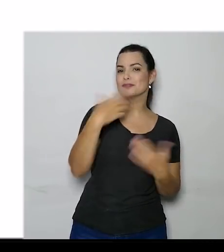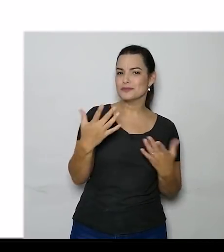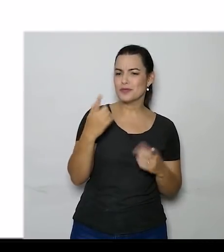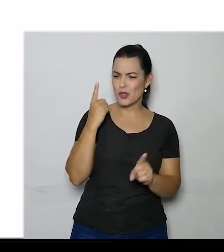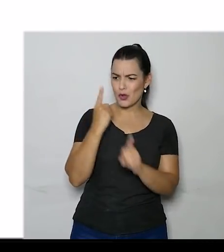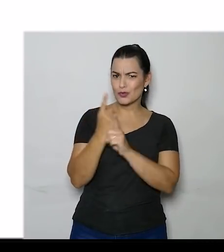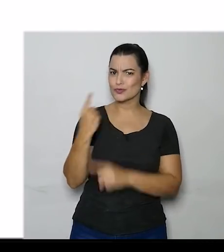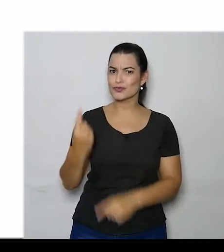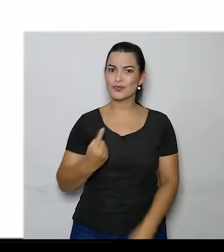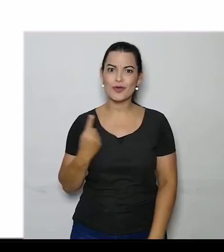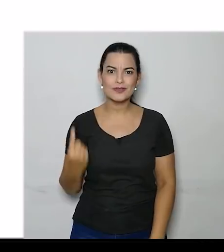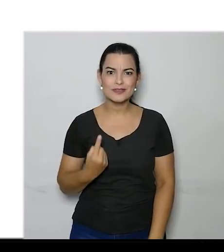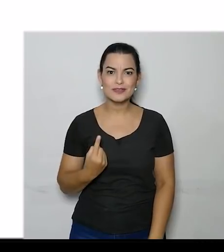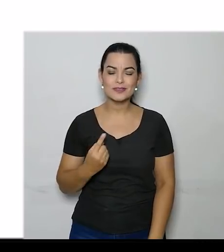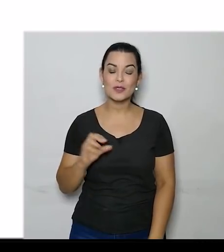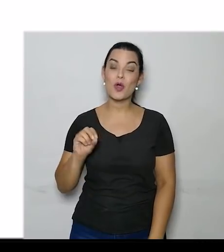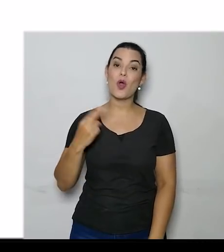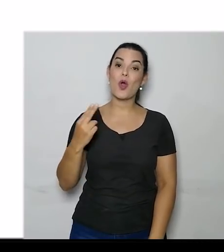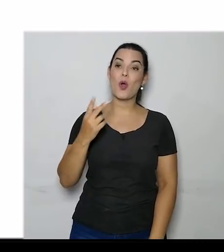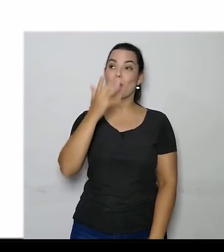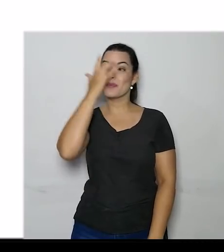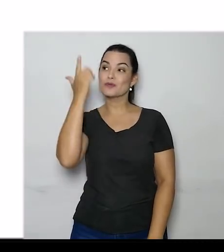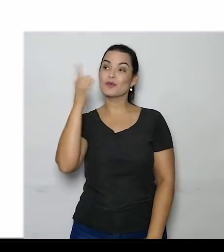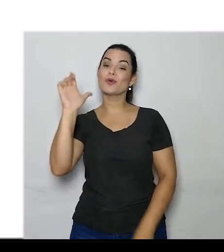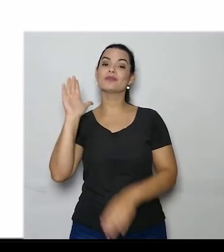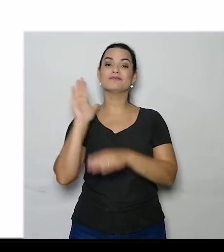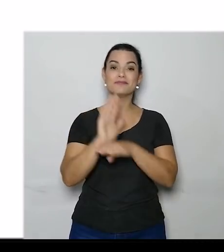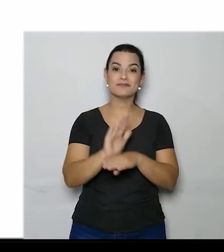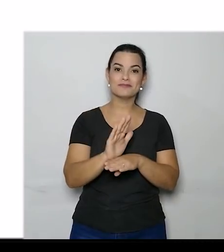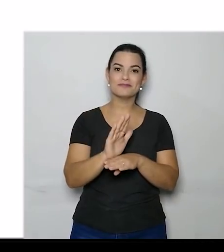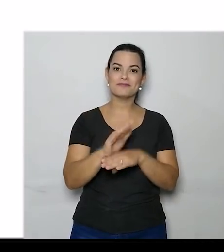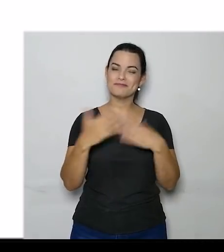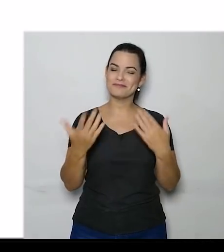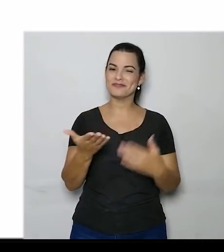de ajuda de alguém? Vamos conferir?